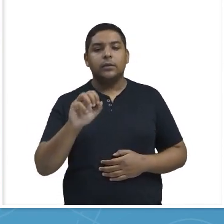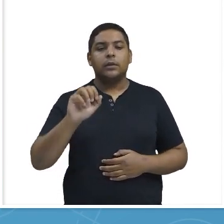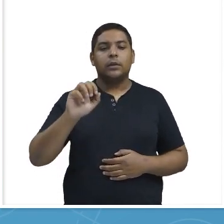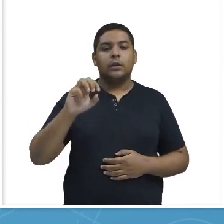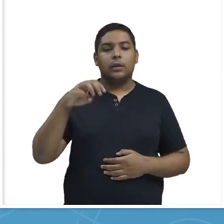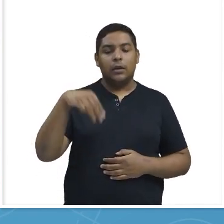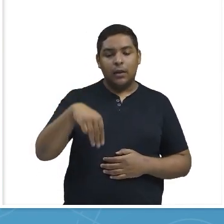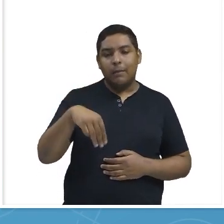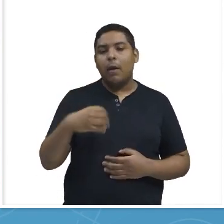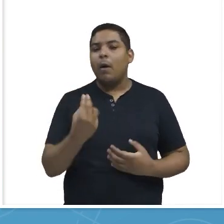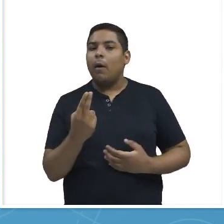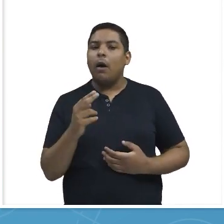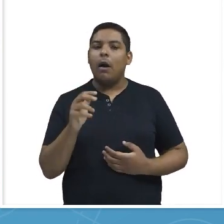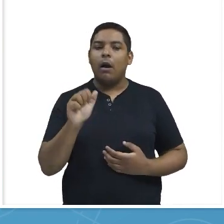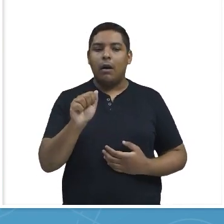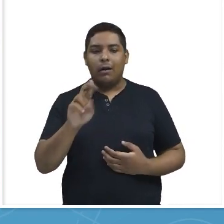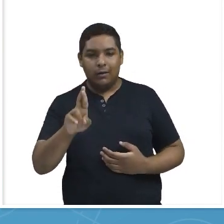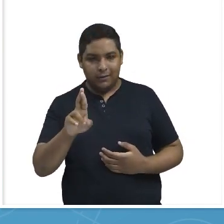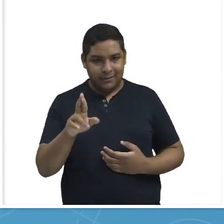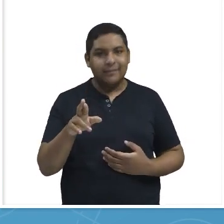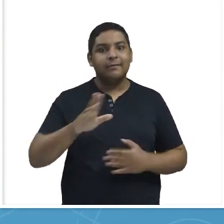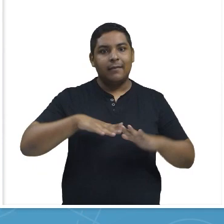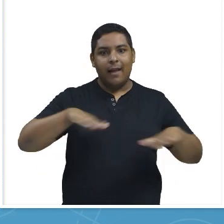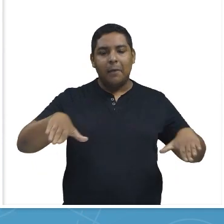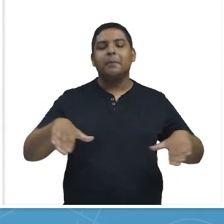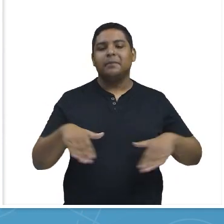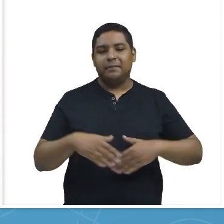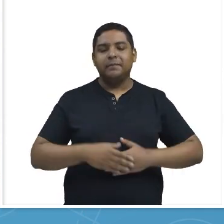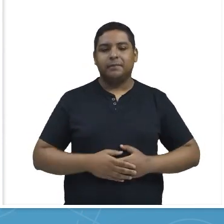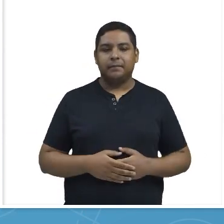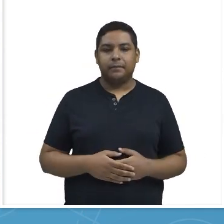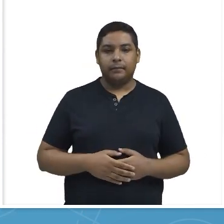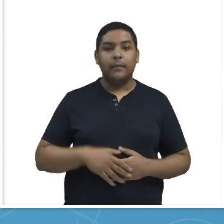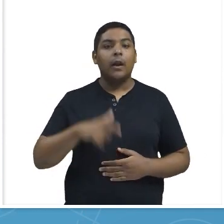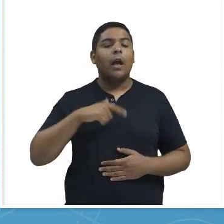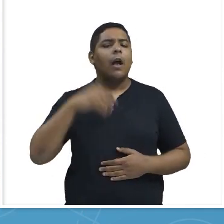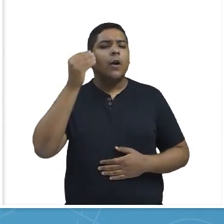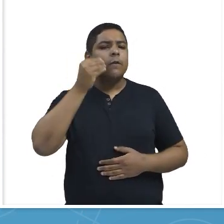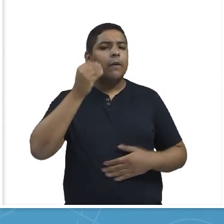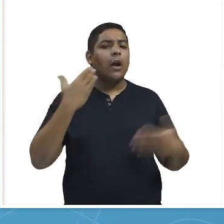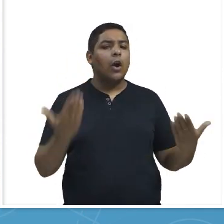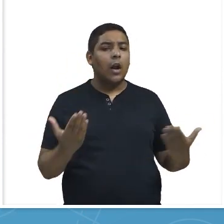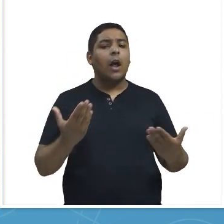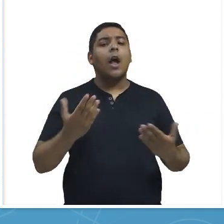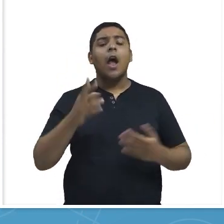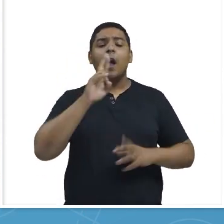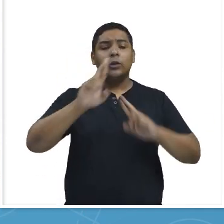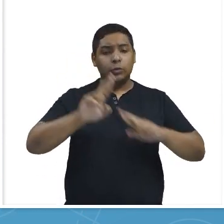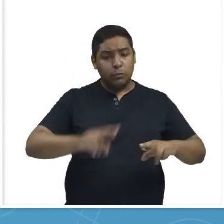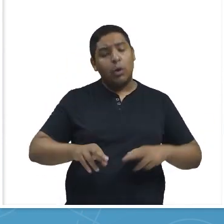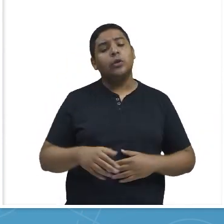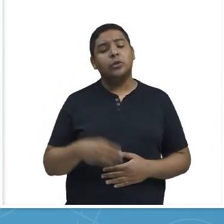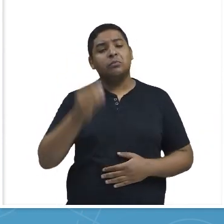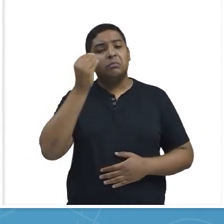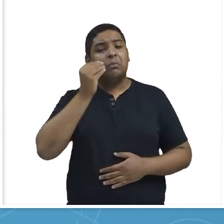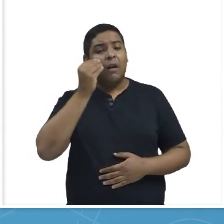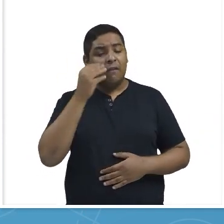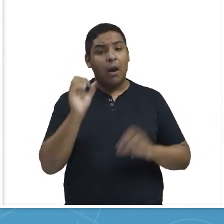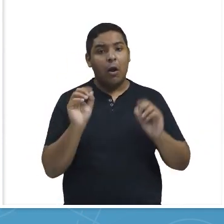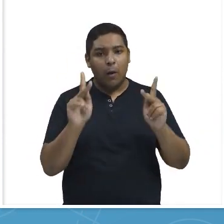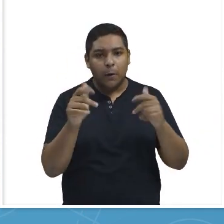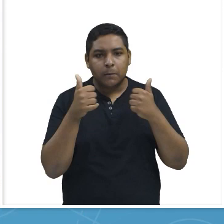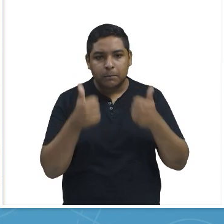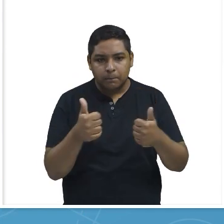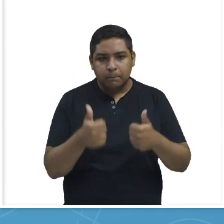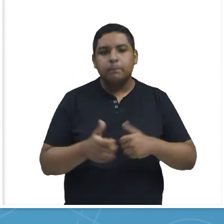are, tudo bem, people? Então, a gente vai dar uma conferida aqui nas respostas para ver se está tudo ok. Porque a maioria respondeu